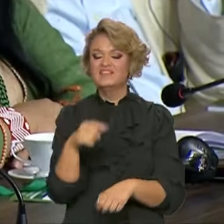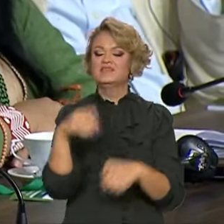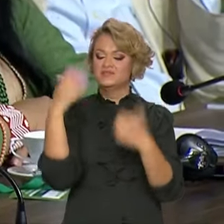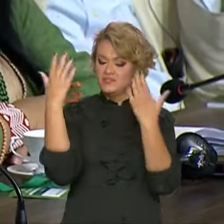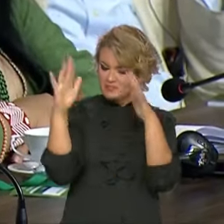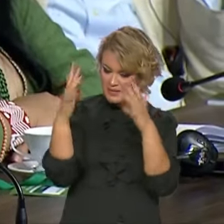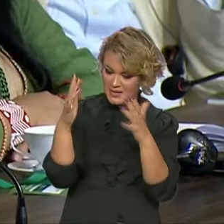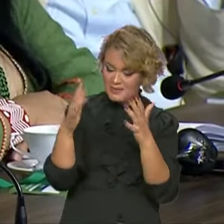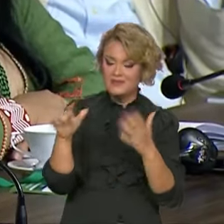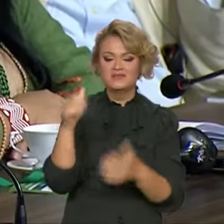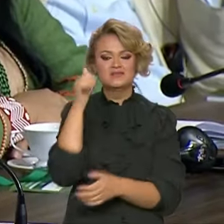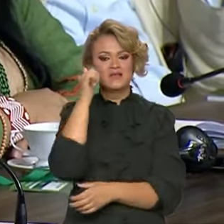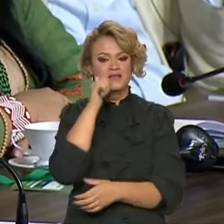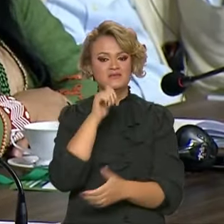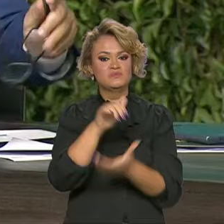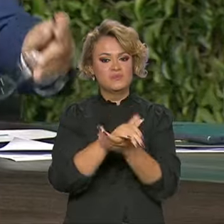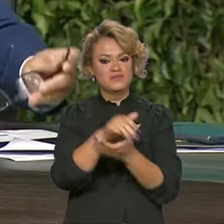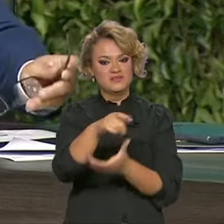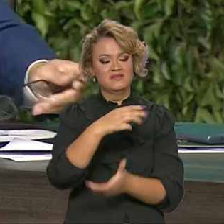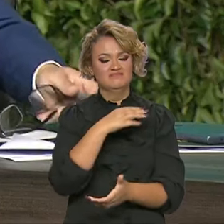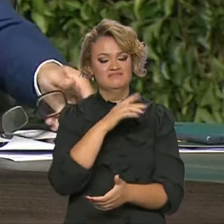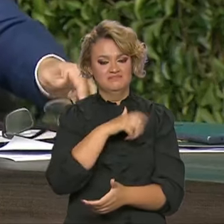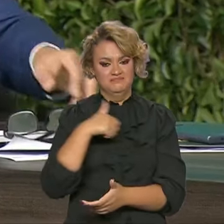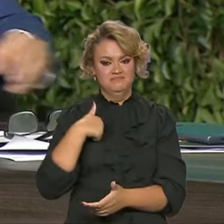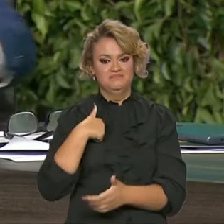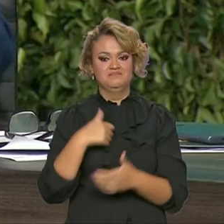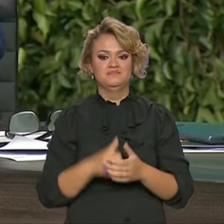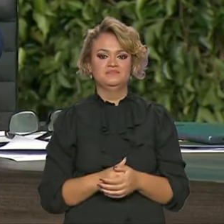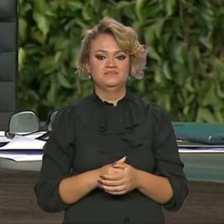nossa saudação muito especial.